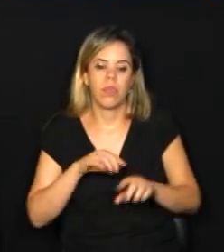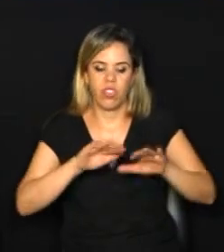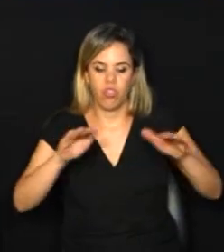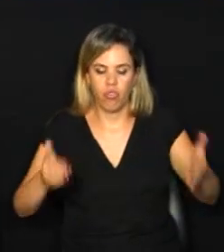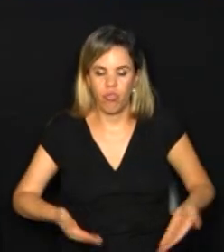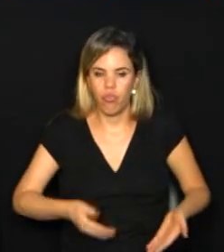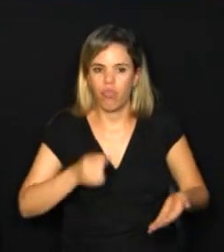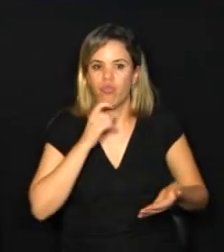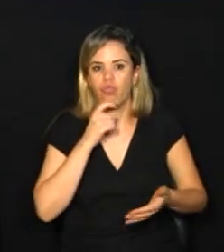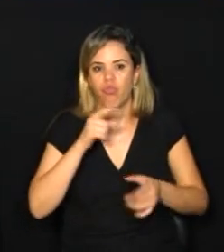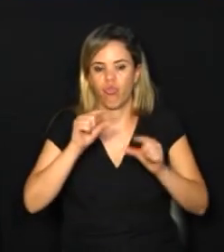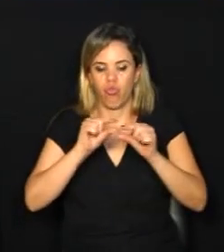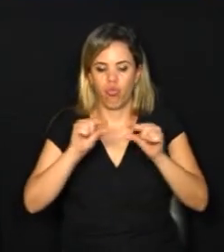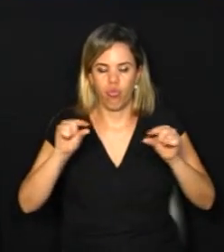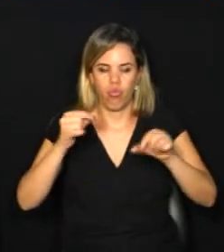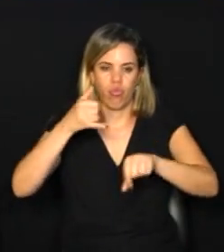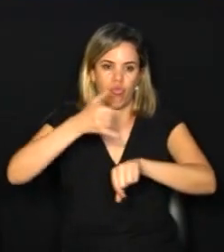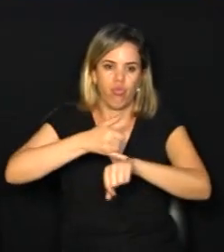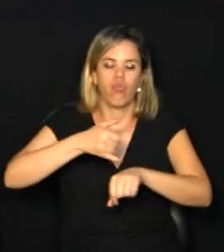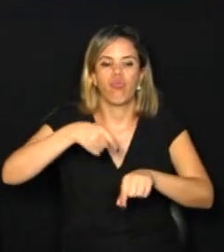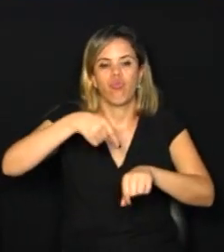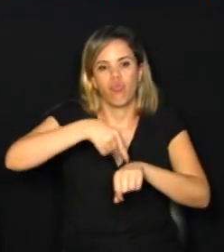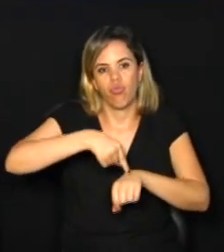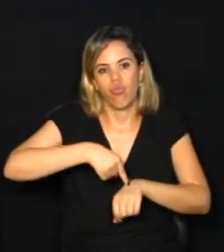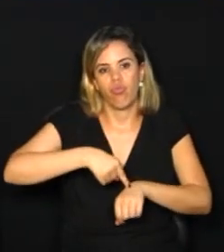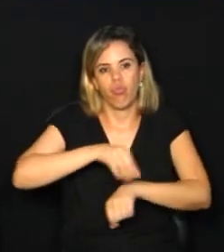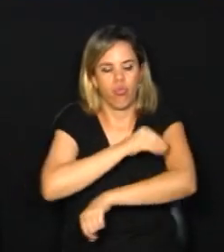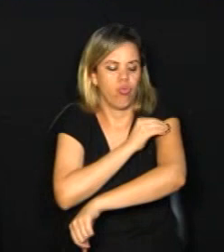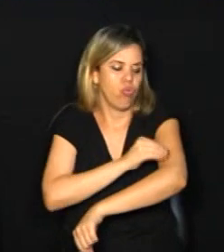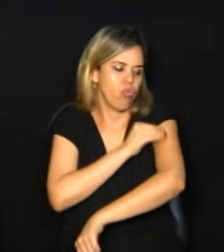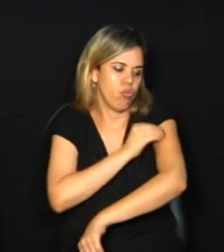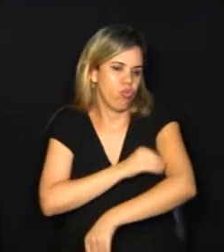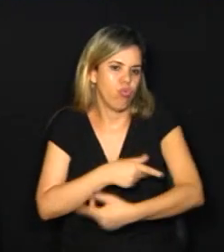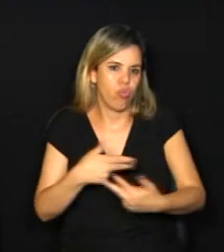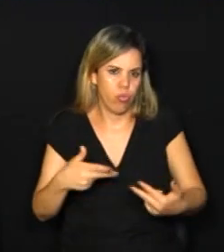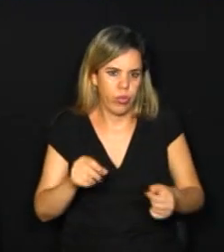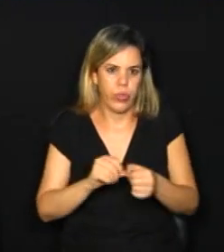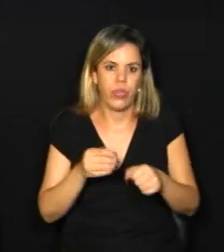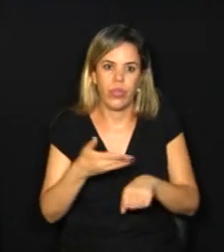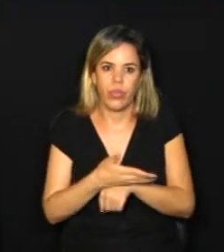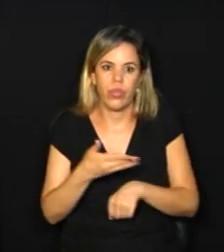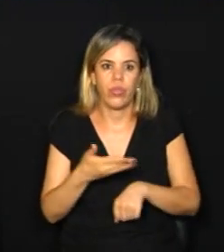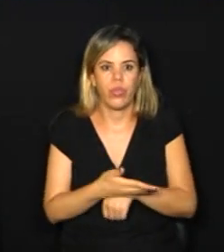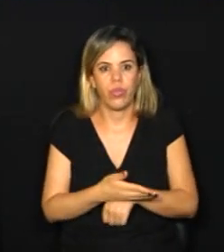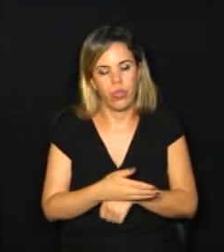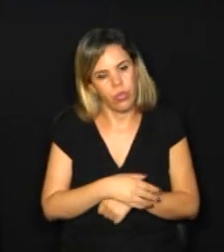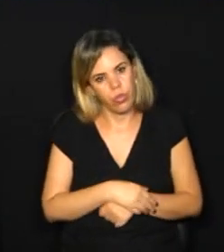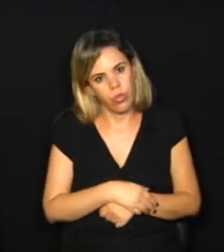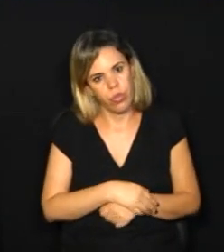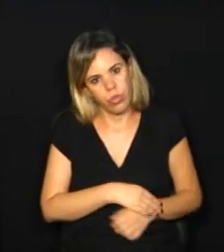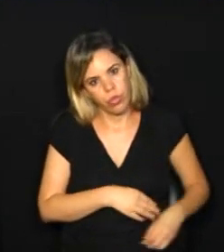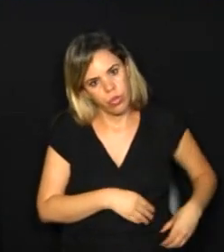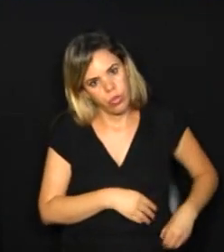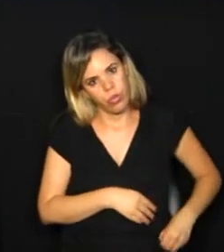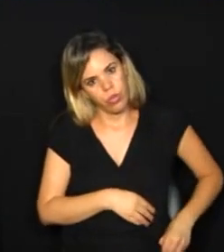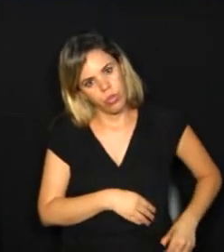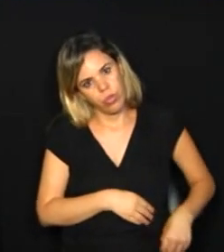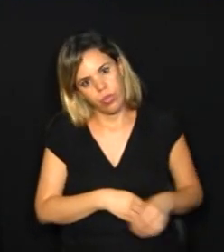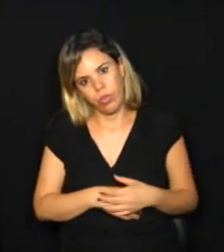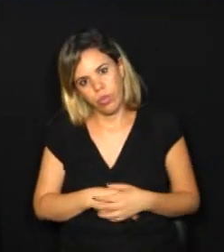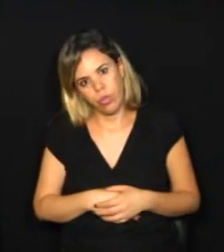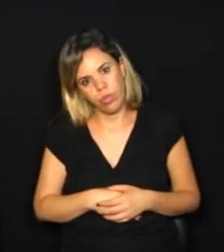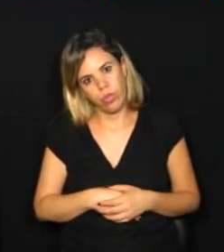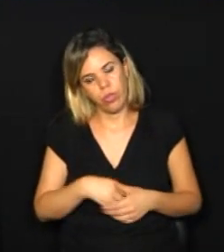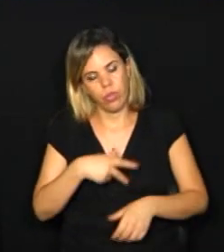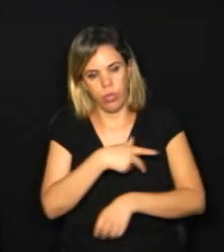fria, agulha, seringa, algodão e tudo mais que faz parte desse processo de vacinação. E